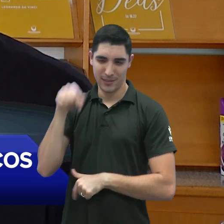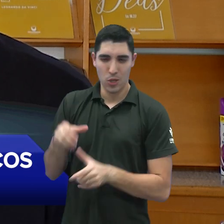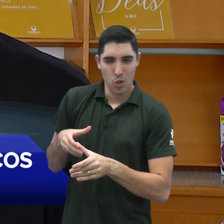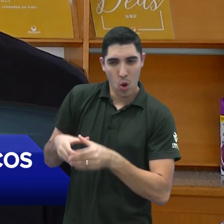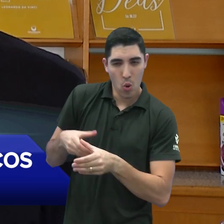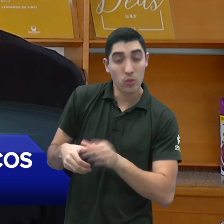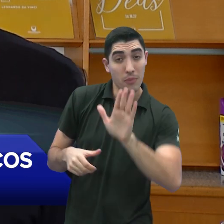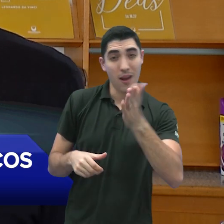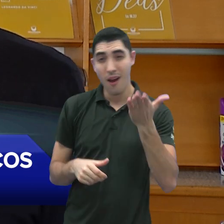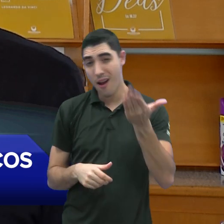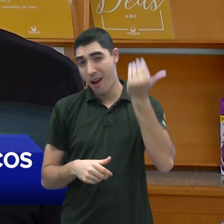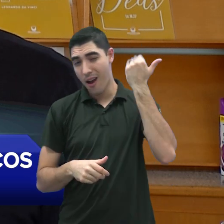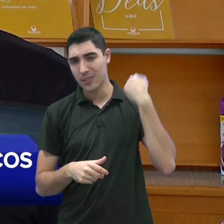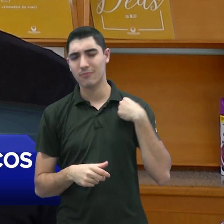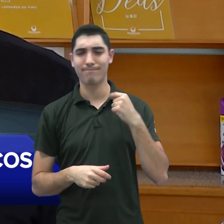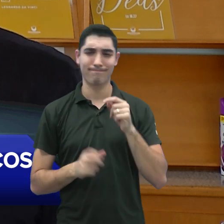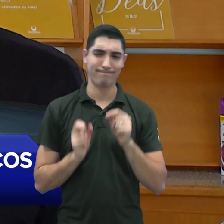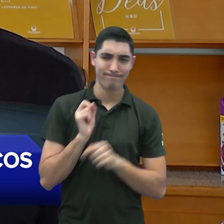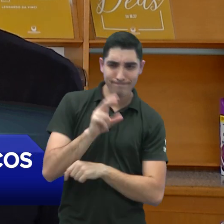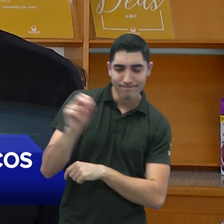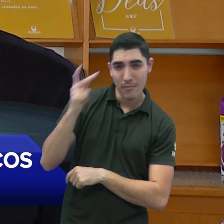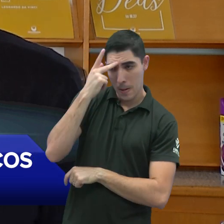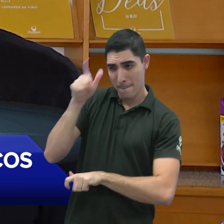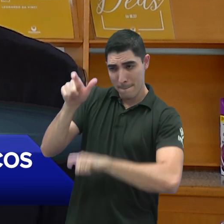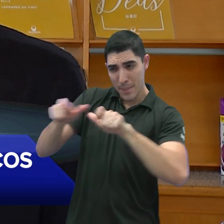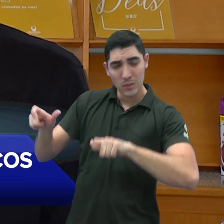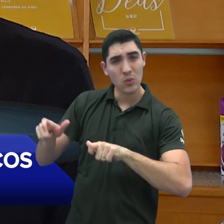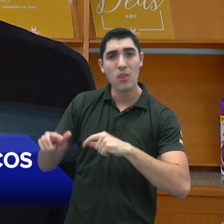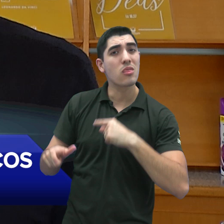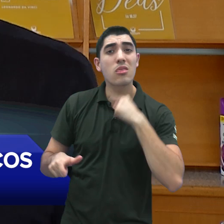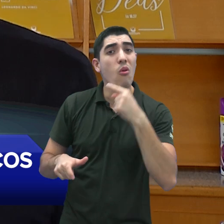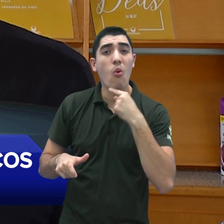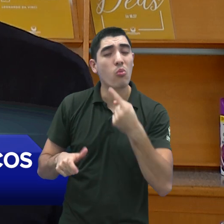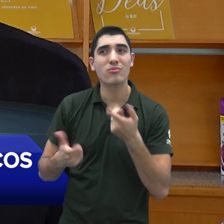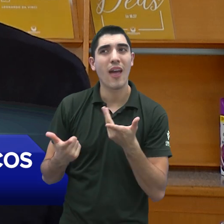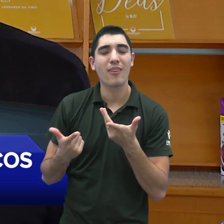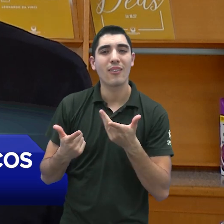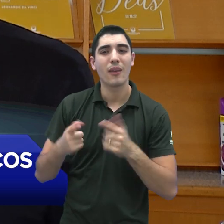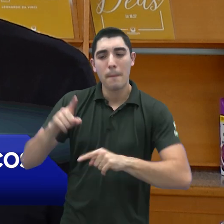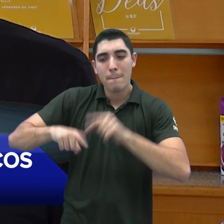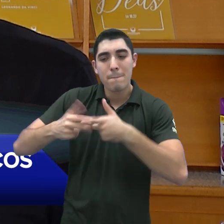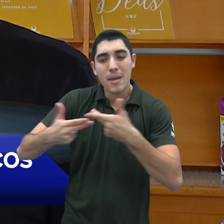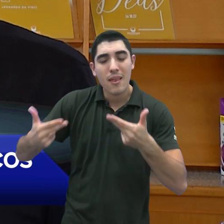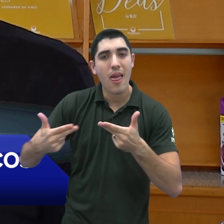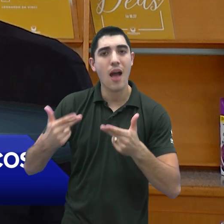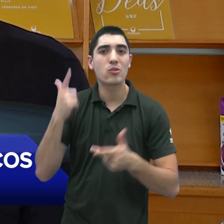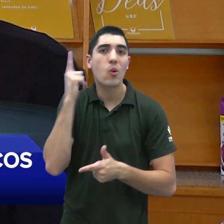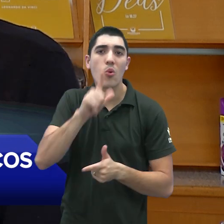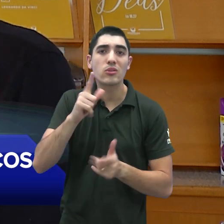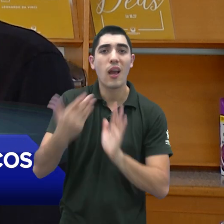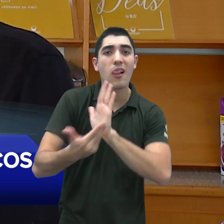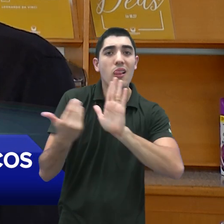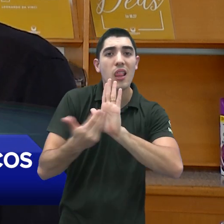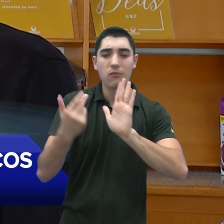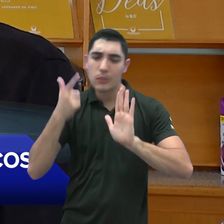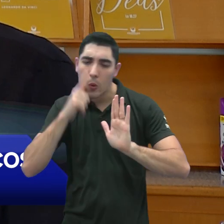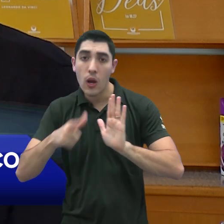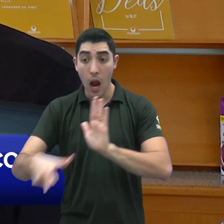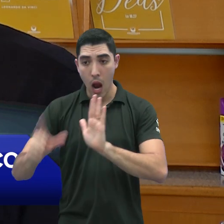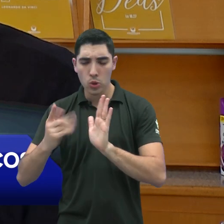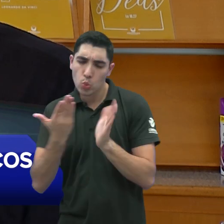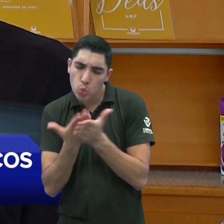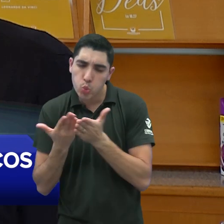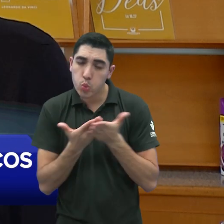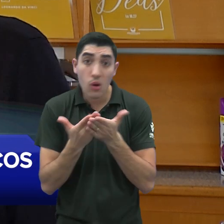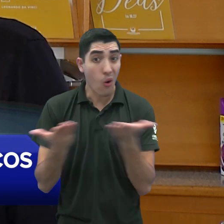dificuldade anteriormente era as pessoas ou os candidatos conseguirem material para estudar. Hoje tem material de sobra, né?